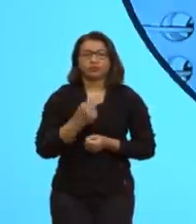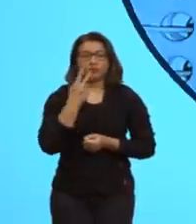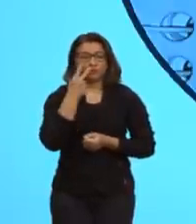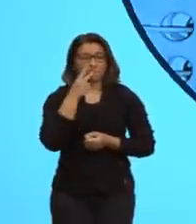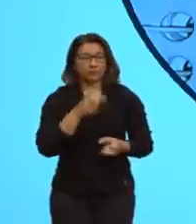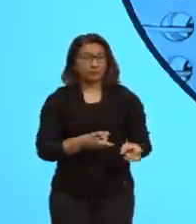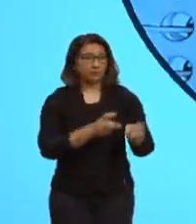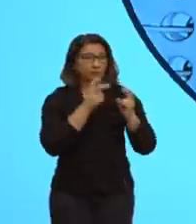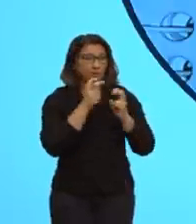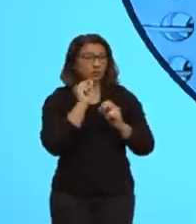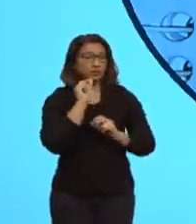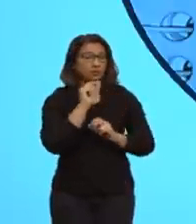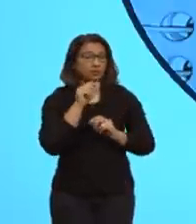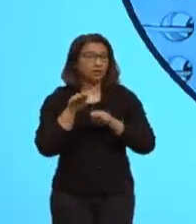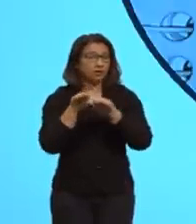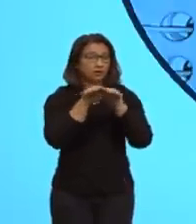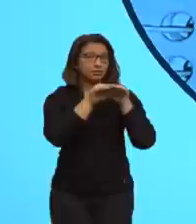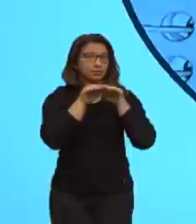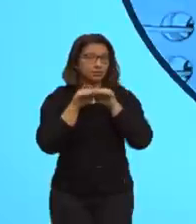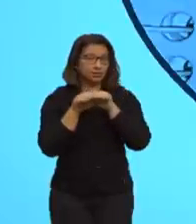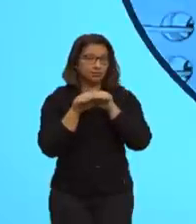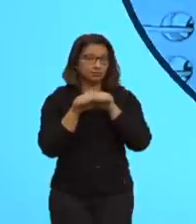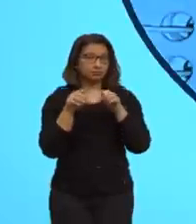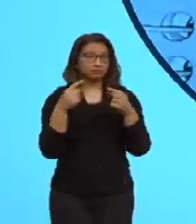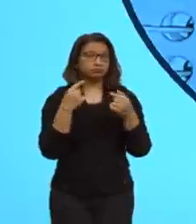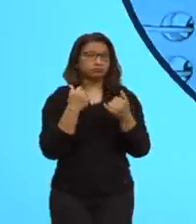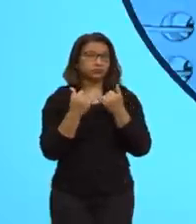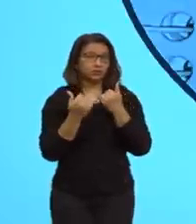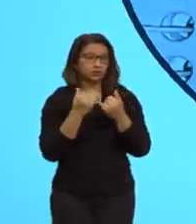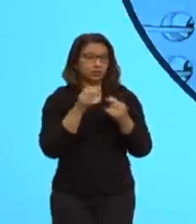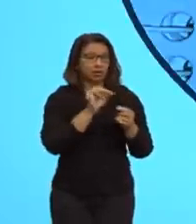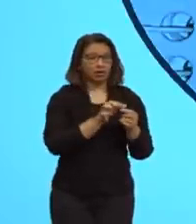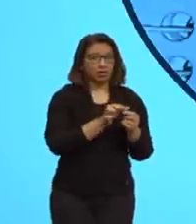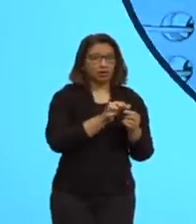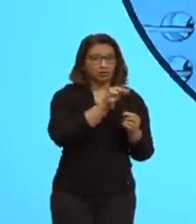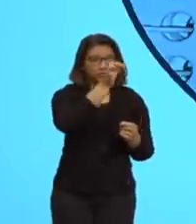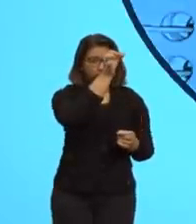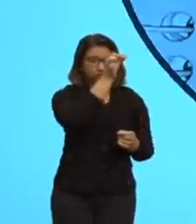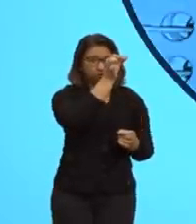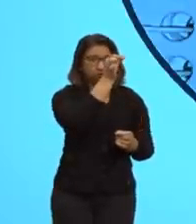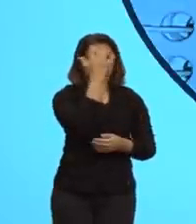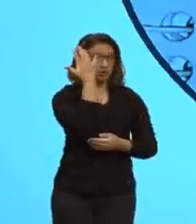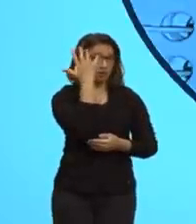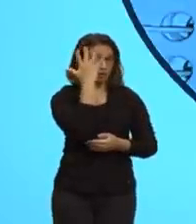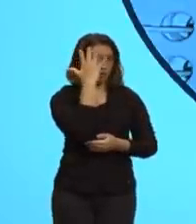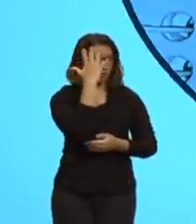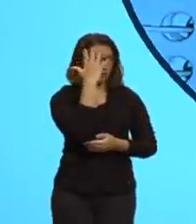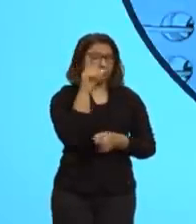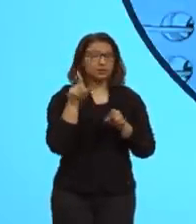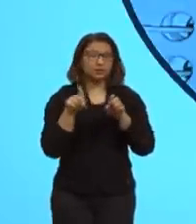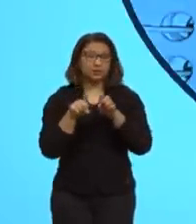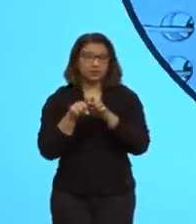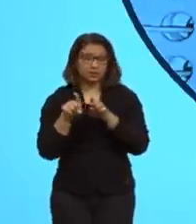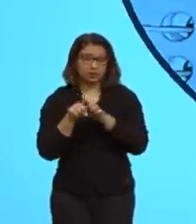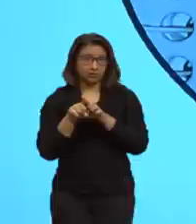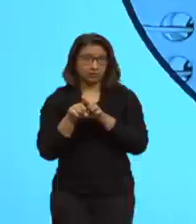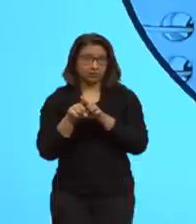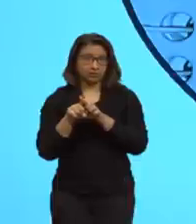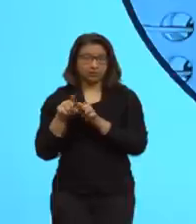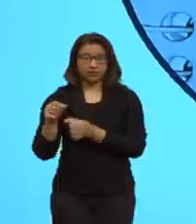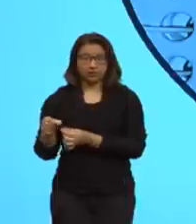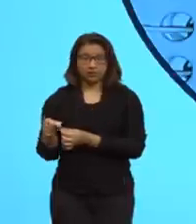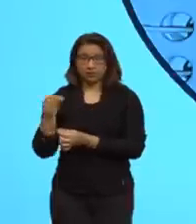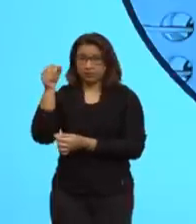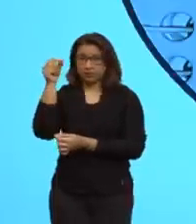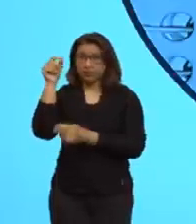que é proporcional. A altura da árvore à altura da pessoa. É essa comparação que eu estou